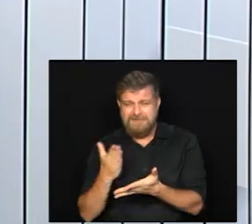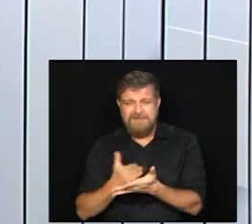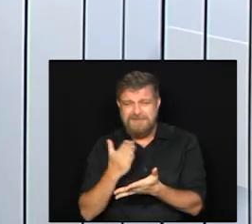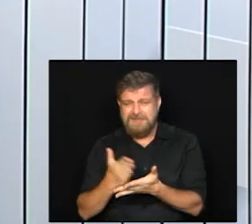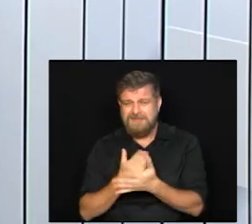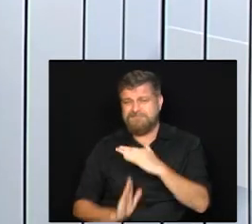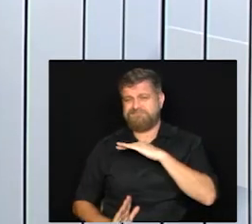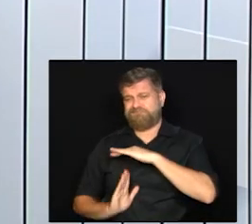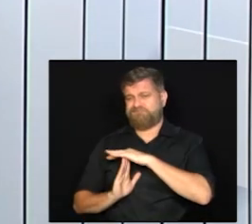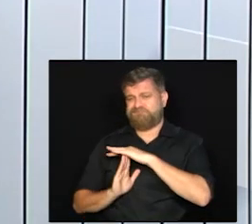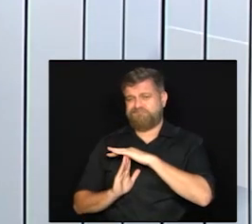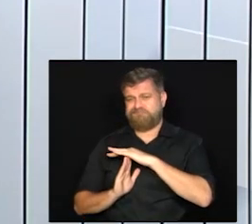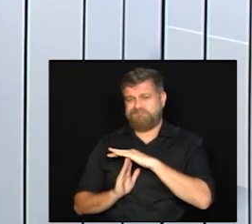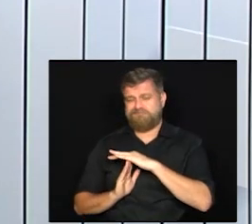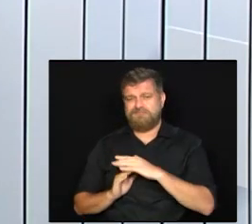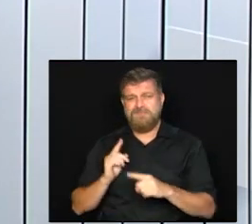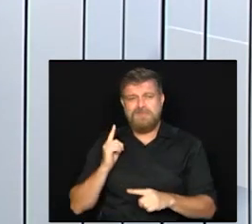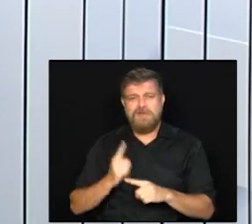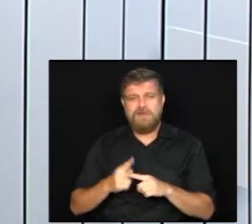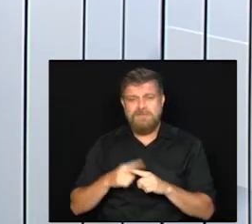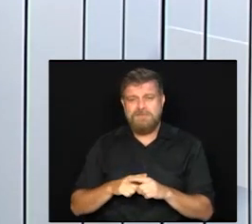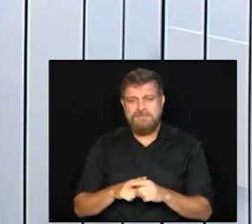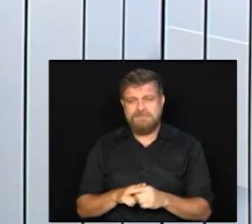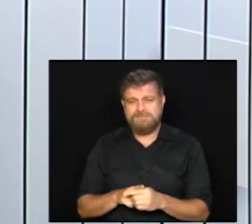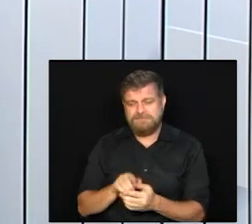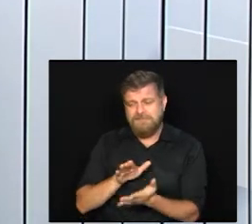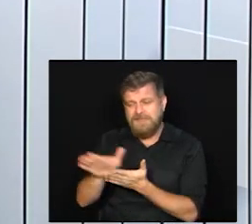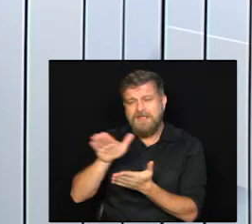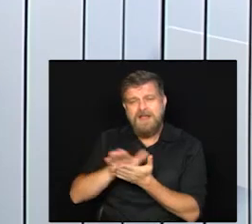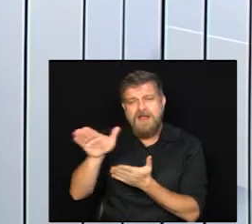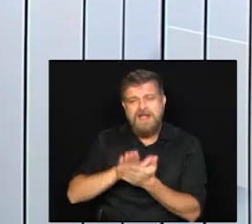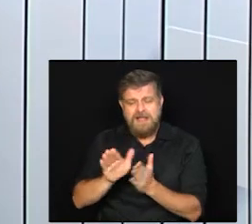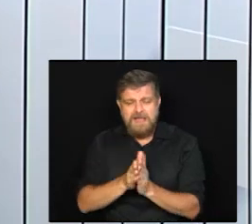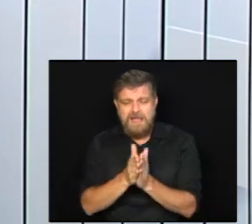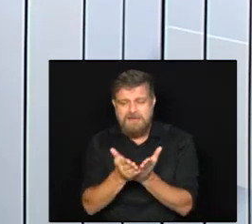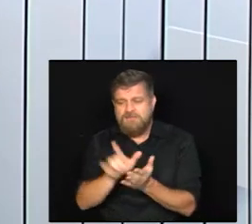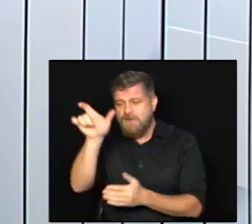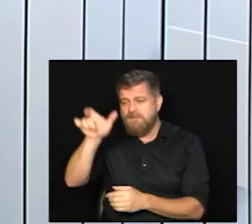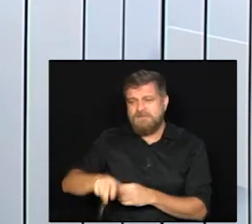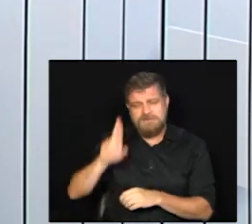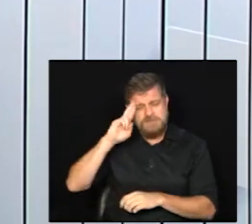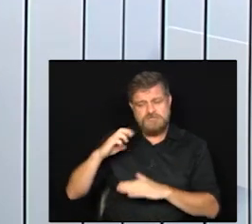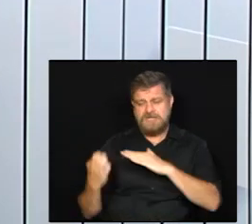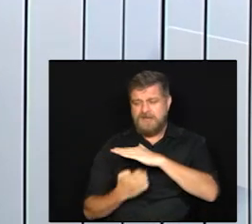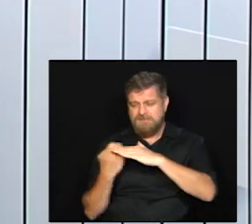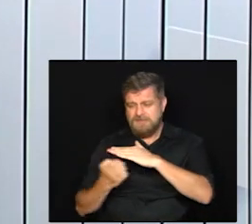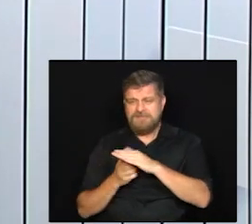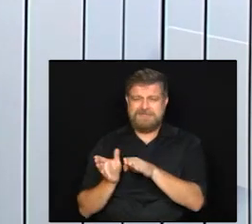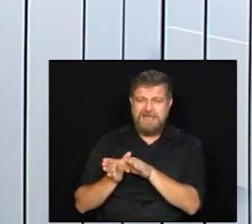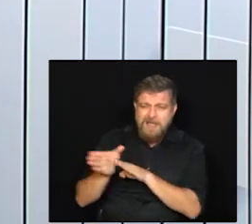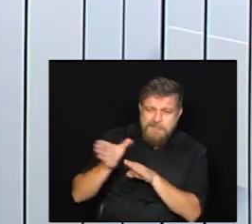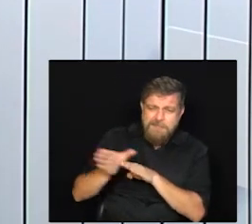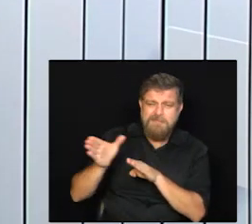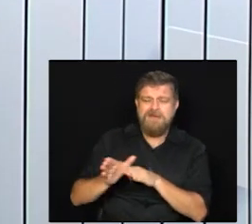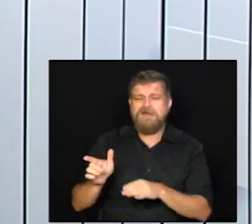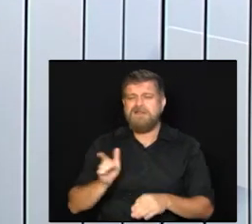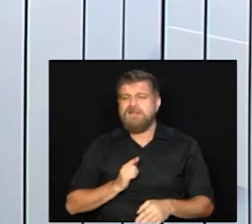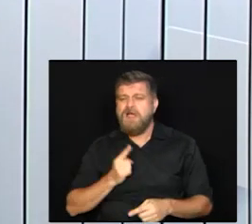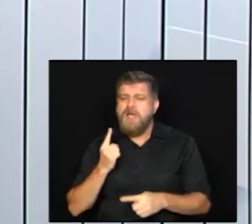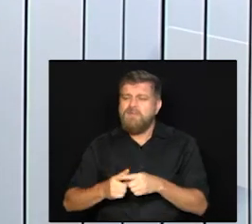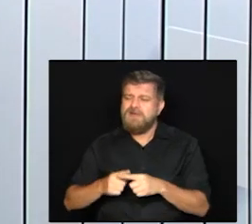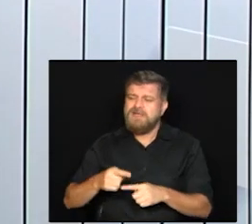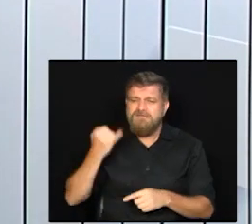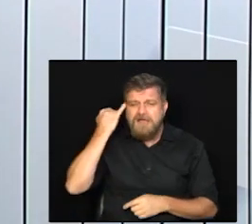máximo. Por que lançar um livro? Você que é empresária, você que é coach, empreendedora, como